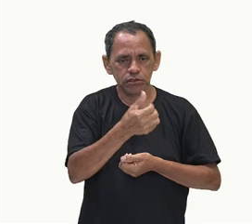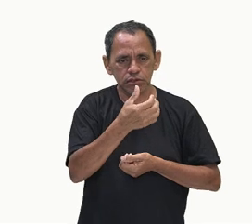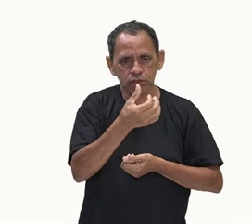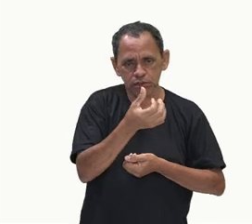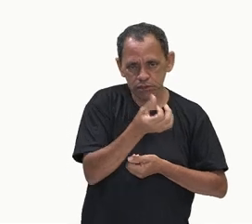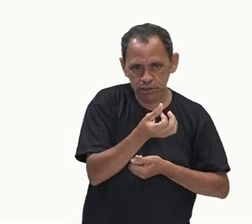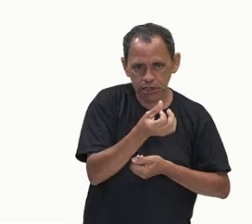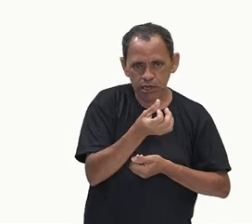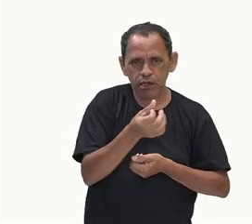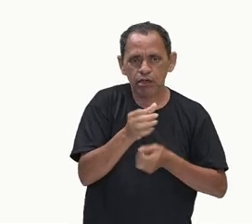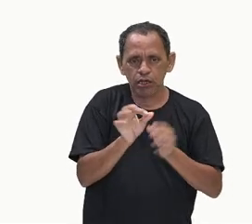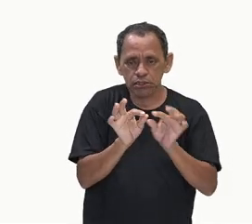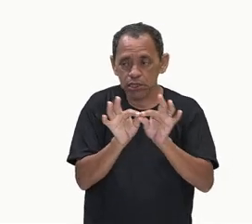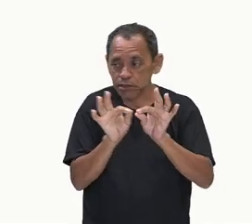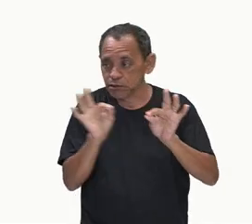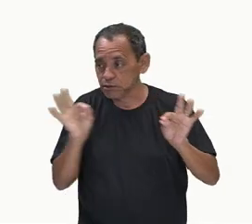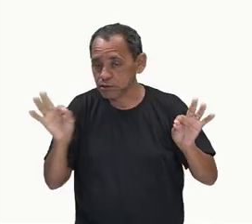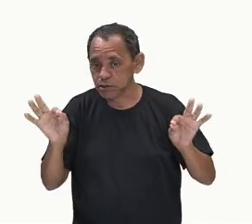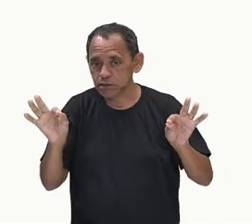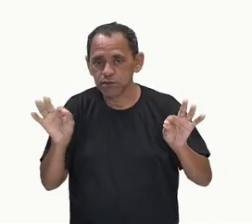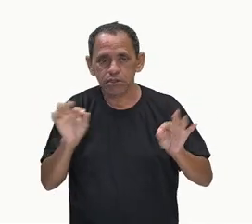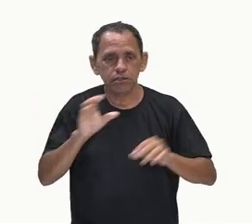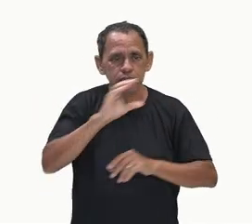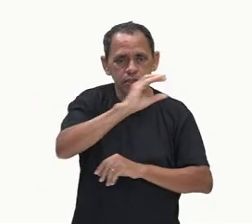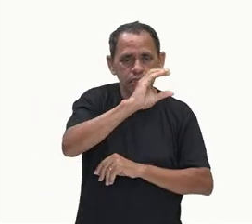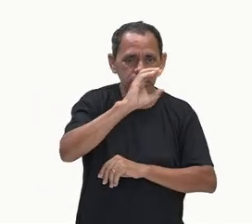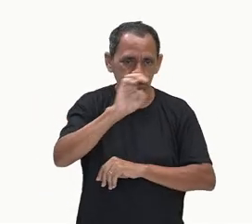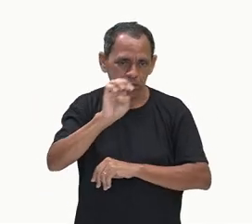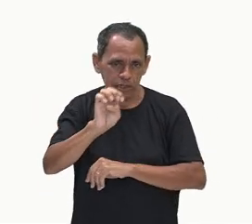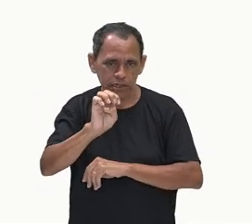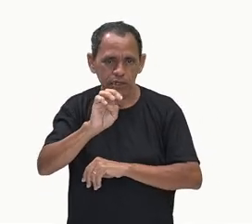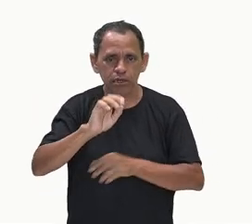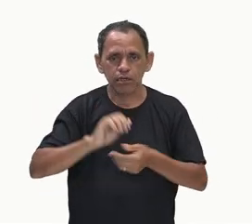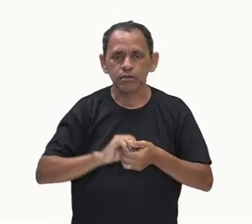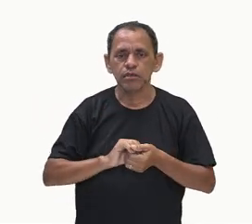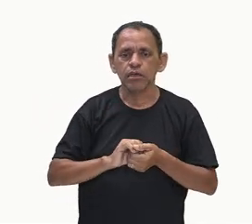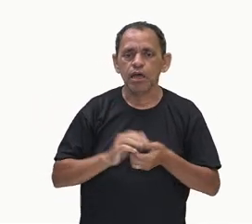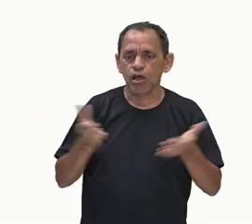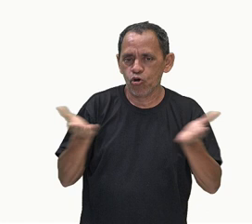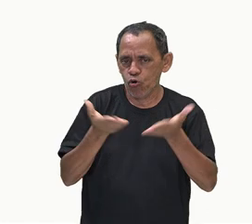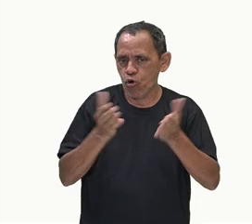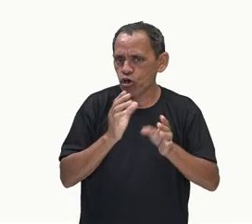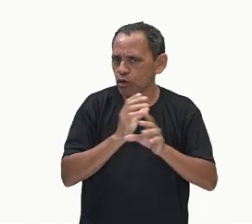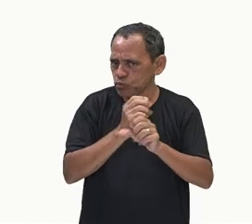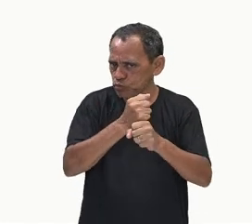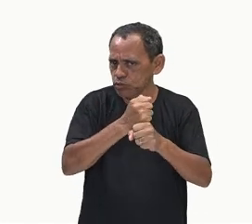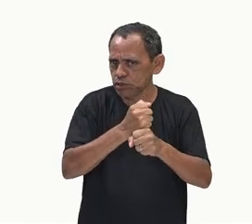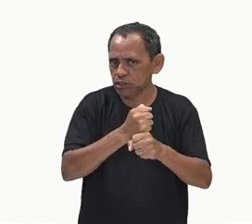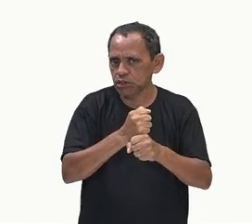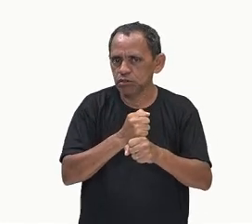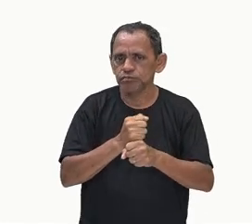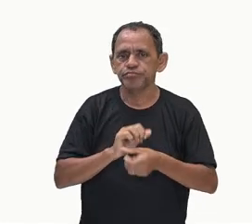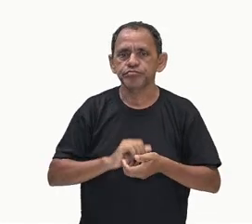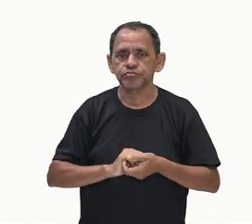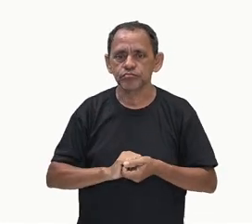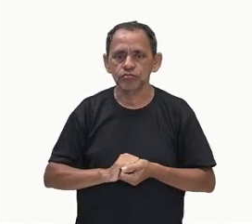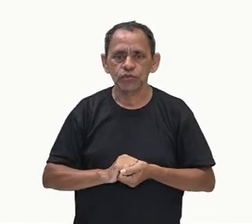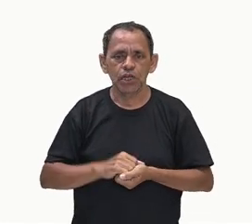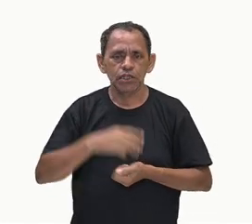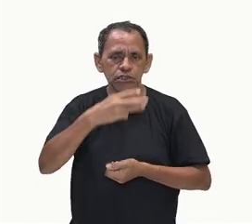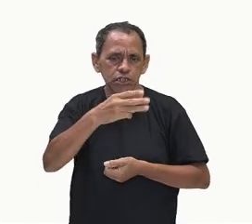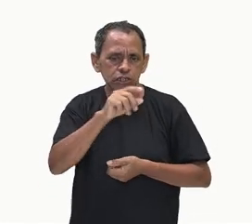entre os pontos C e e e aí é só a gente multiplicar aqui 3